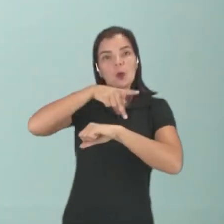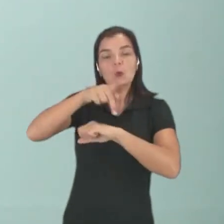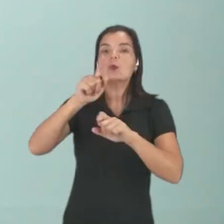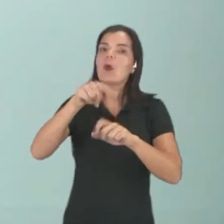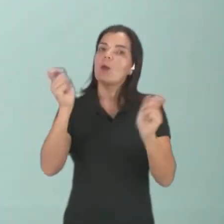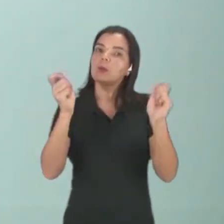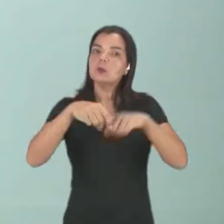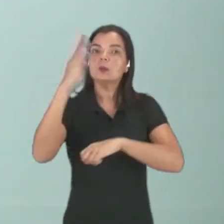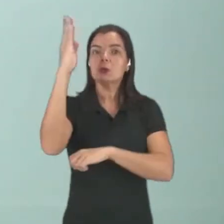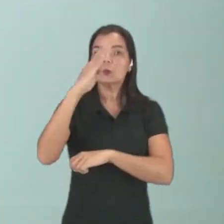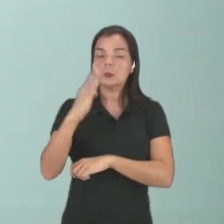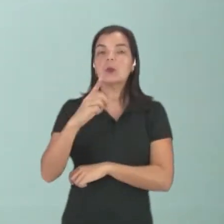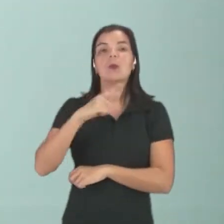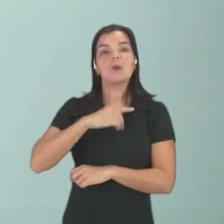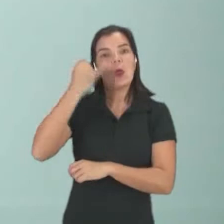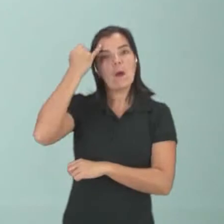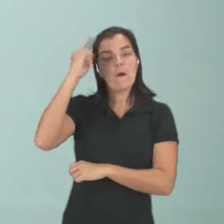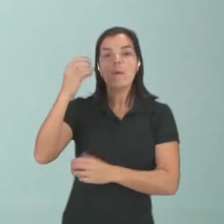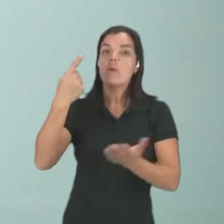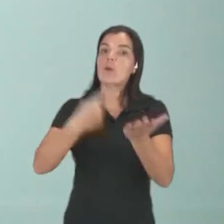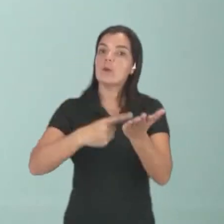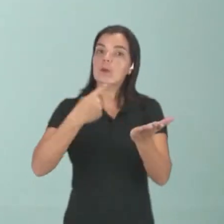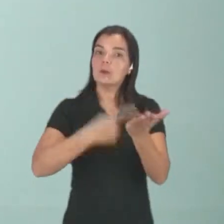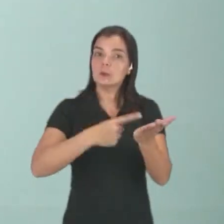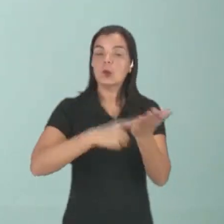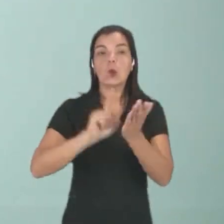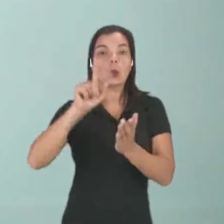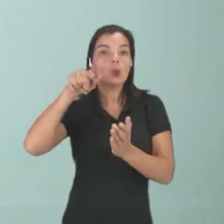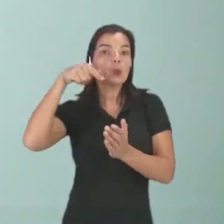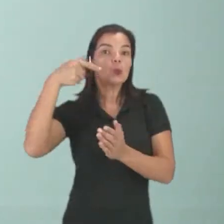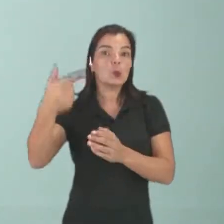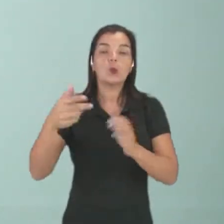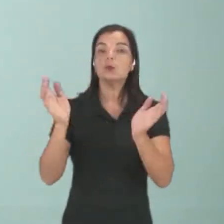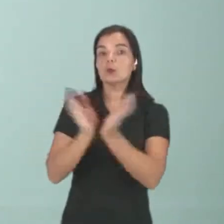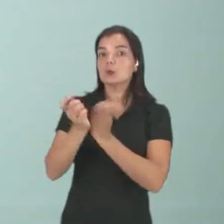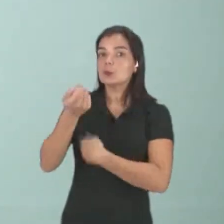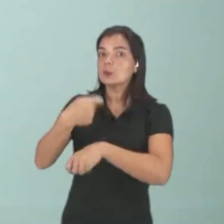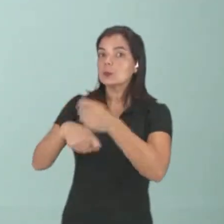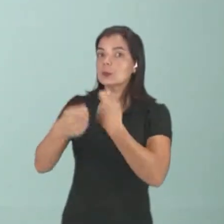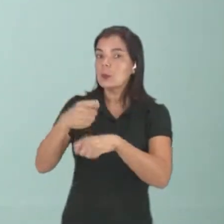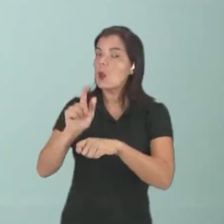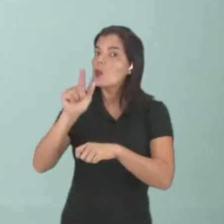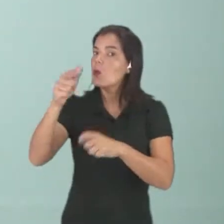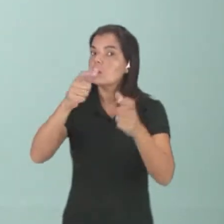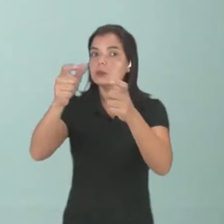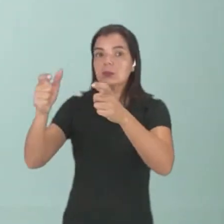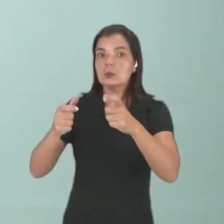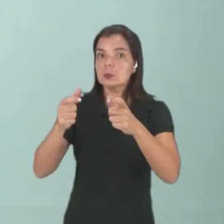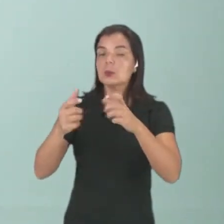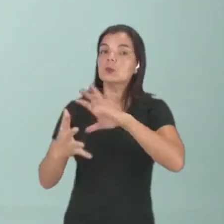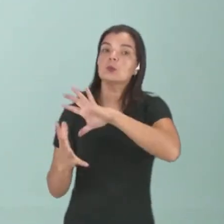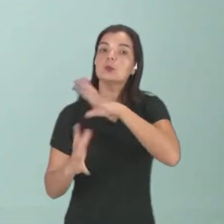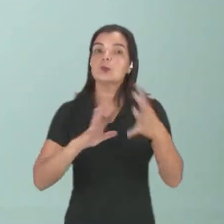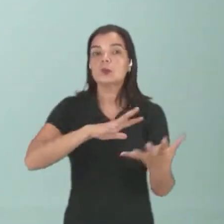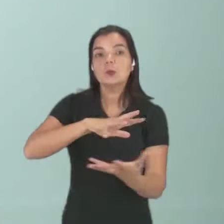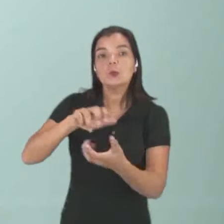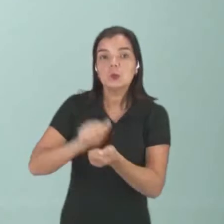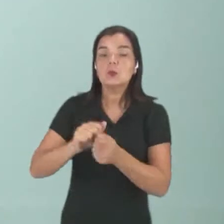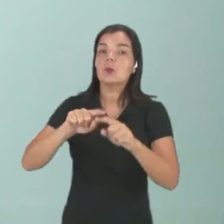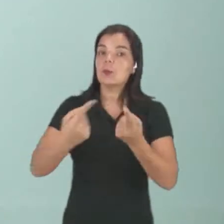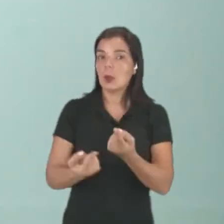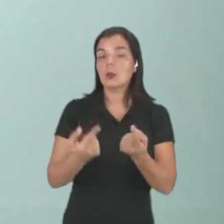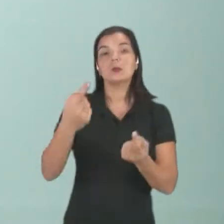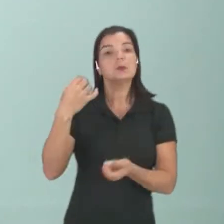é possível que o Brasil possa criar um acordo com outros blocos econômicos em outras regiões do planeta. Então, mas